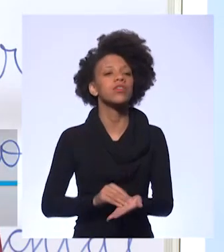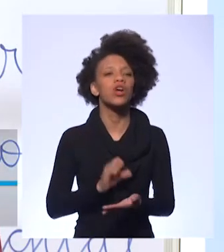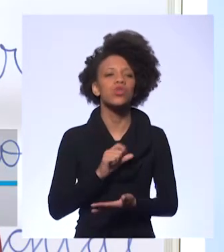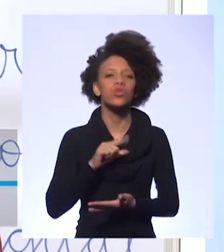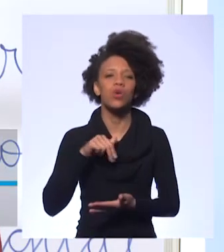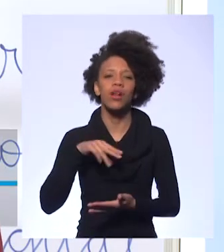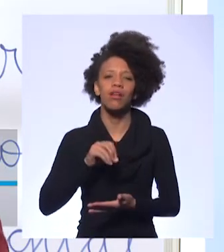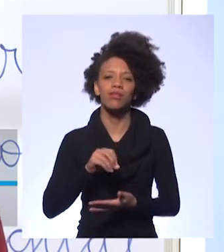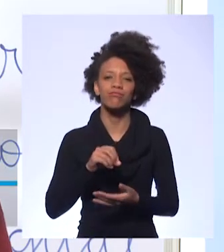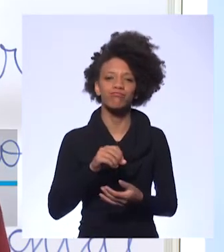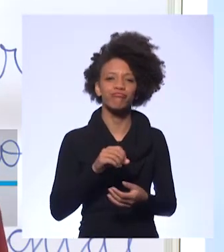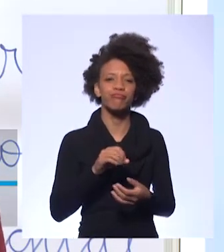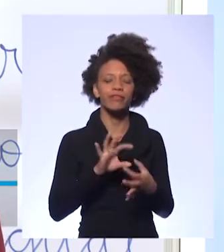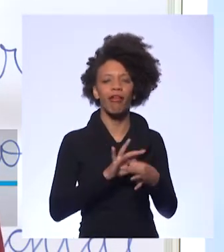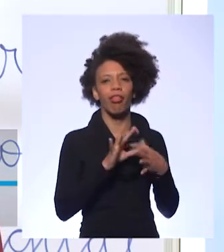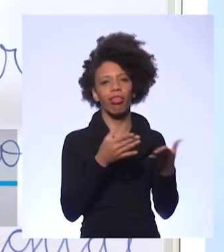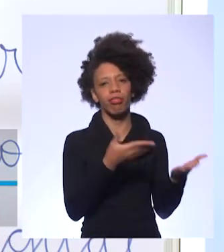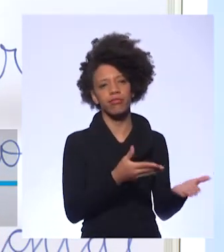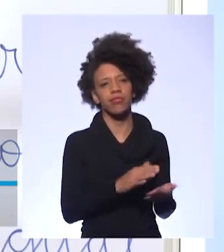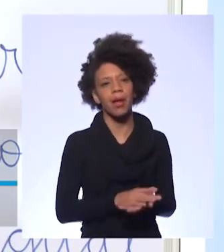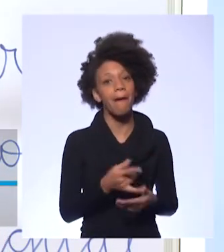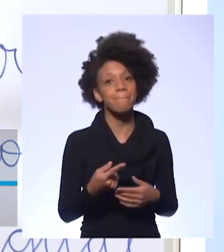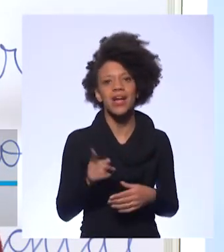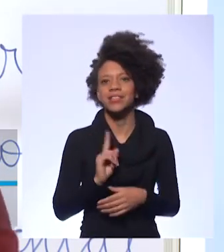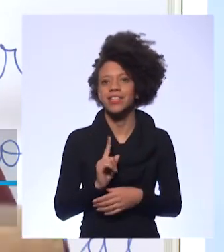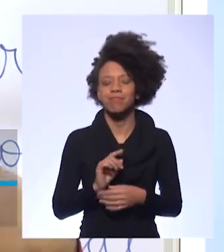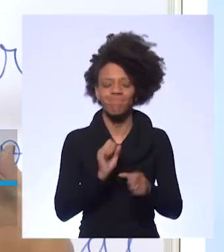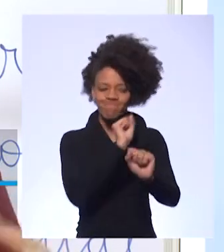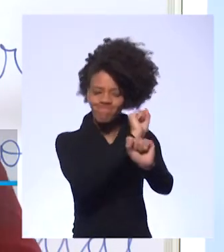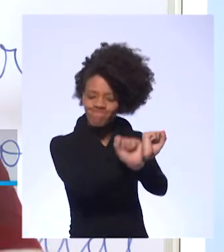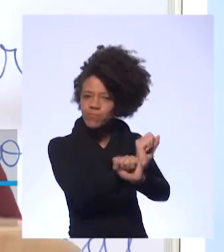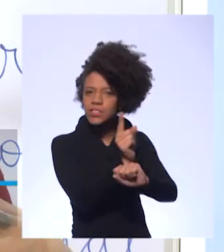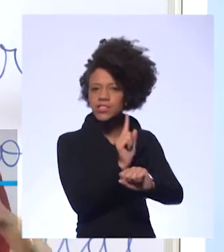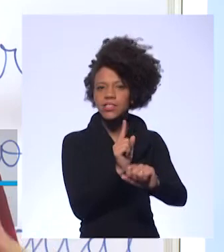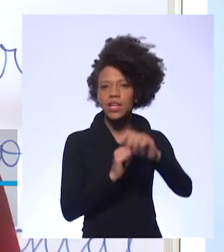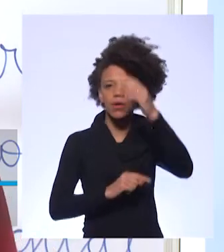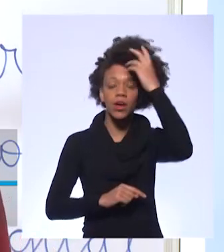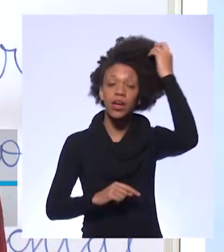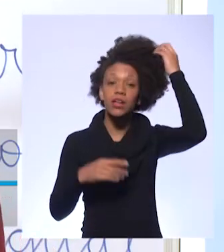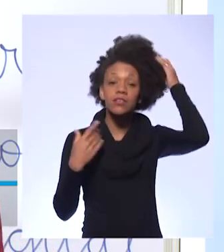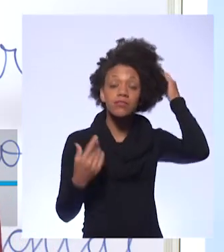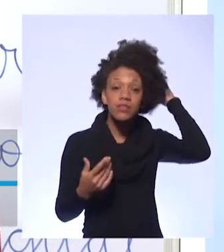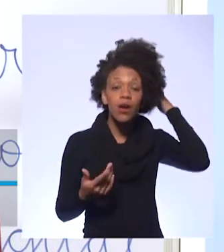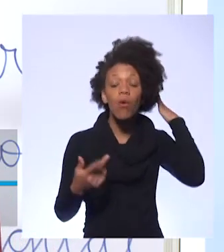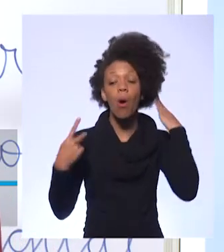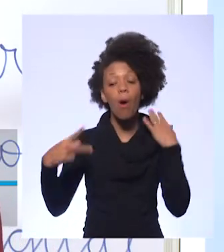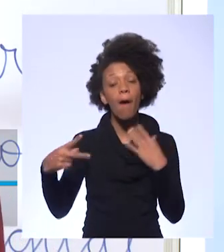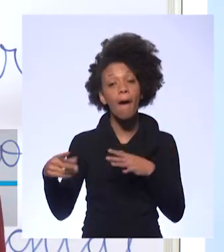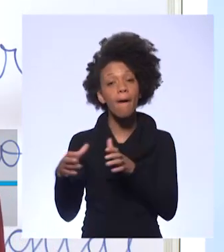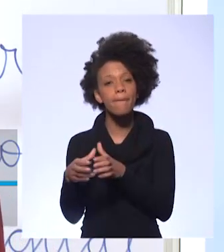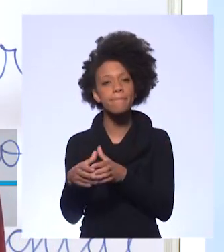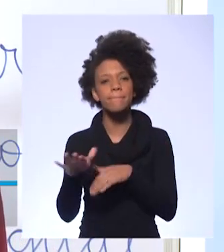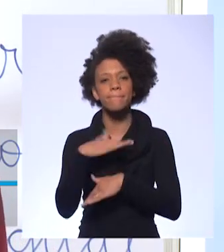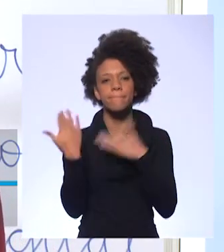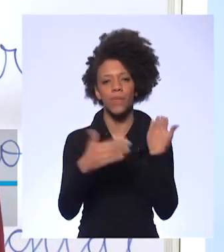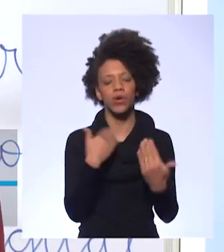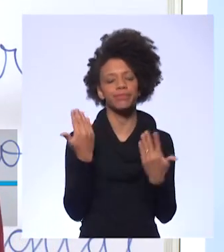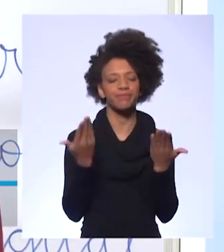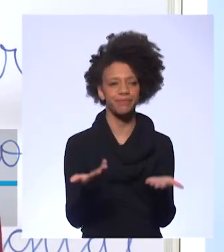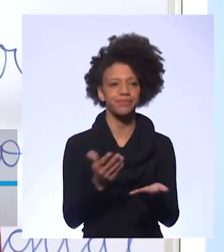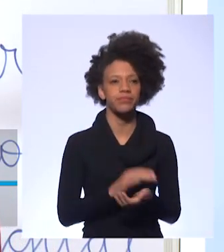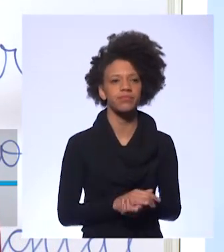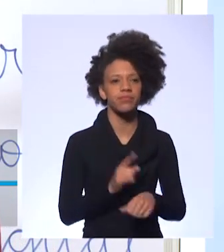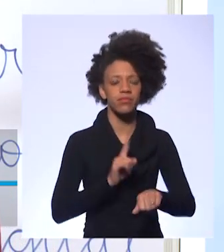Solano López se render só que só no lápis ele não se rendia e assim o povo paraguaio e ia morrendo bom